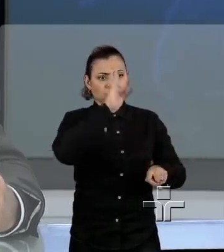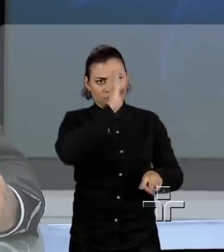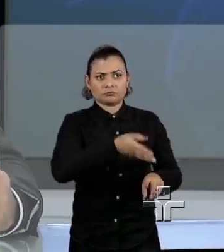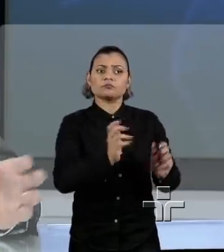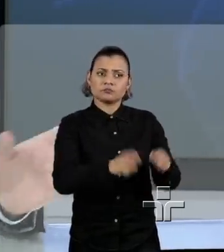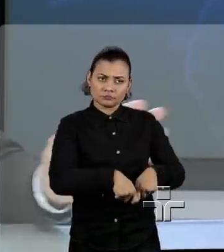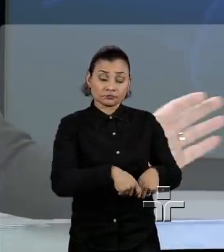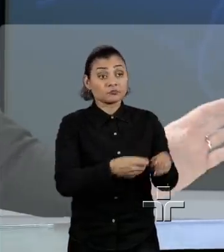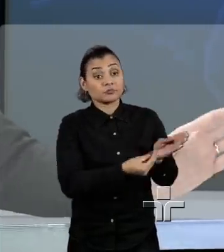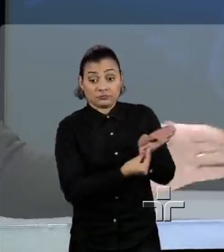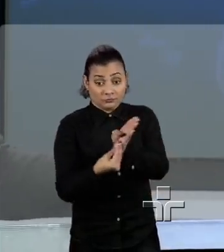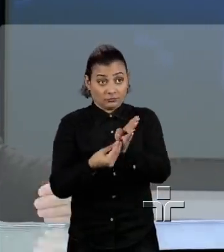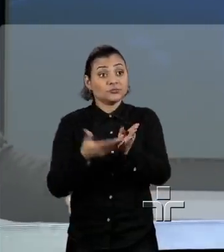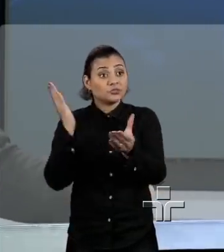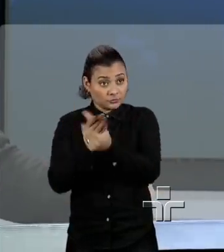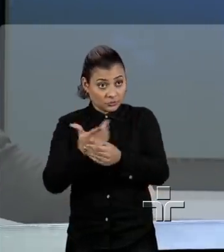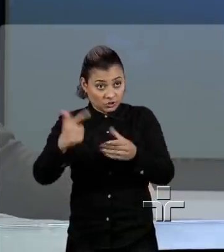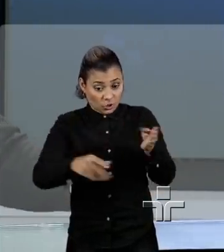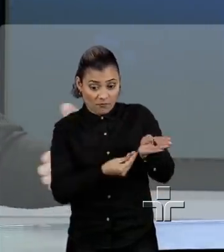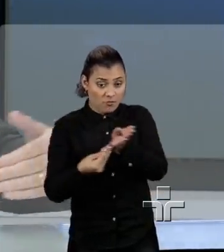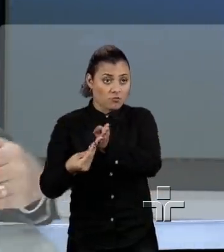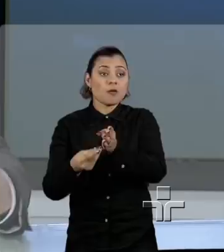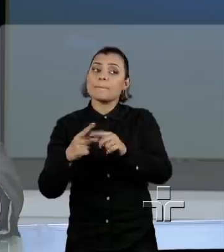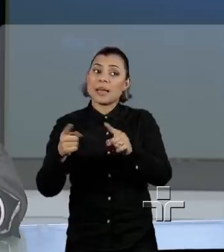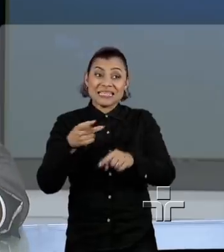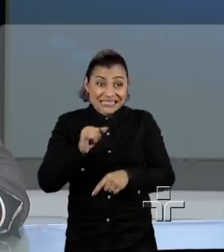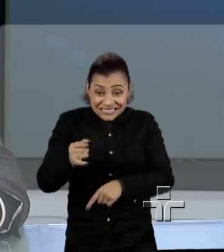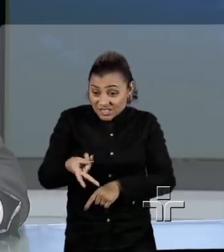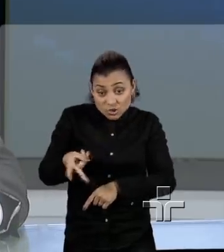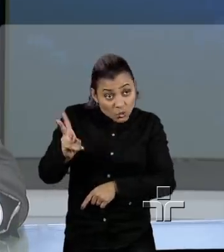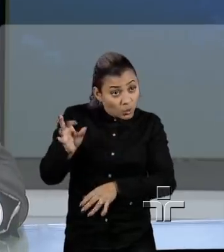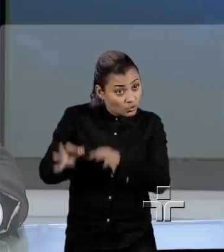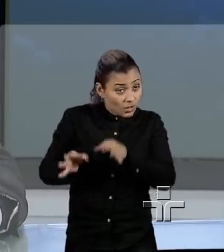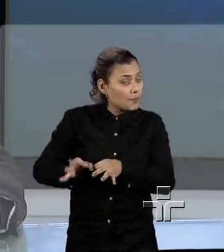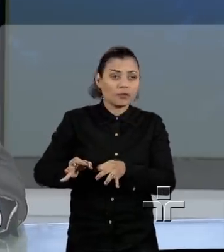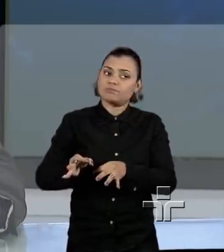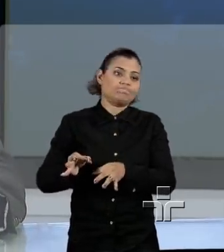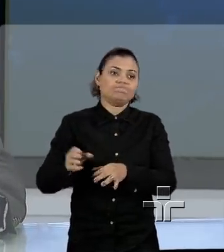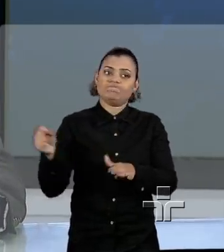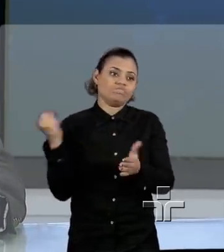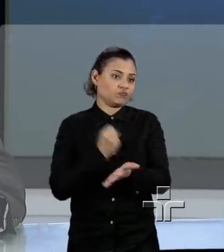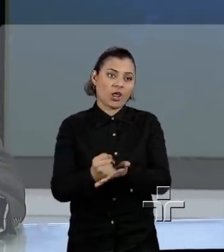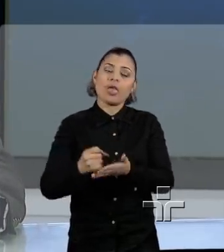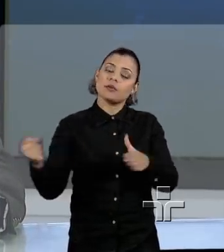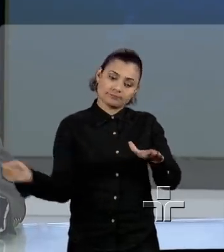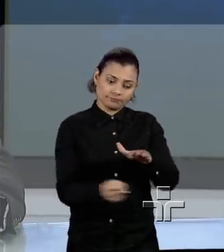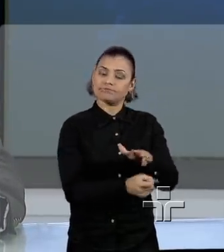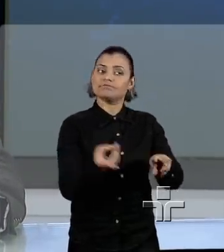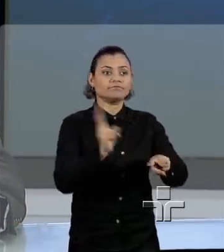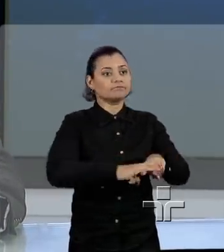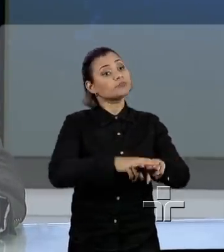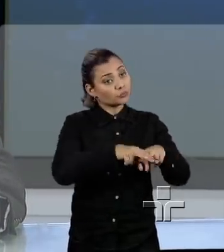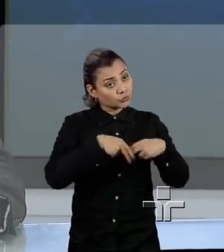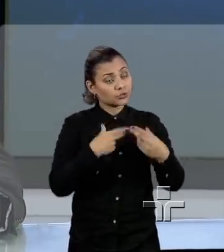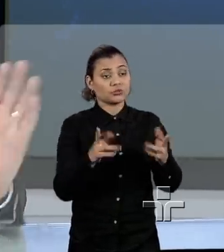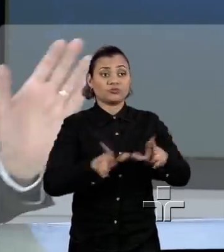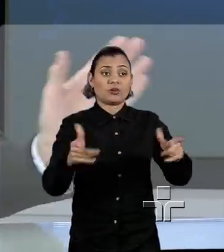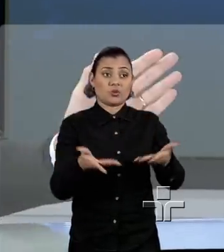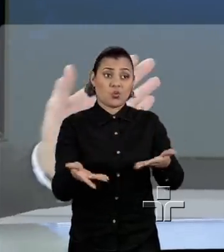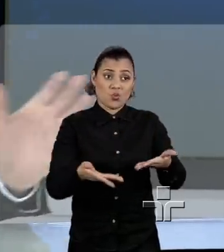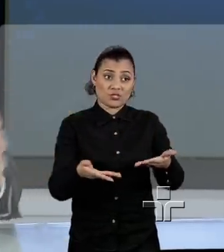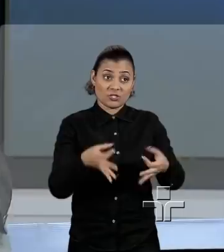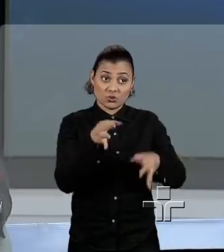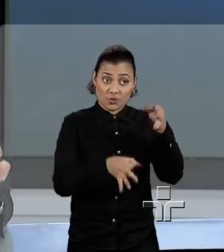Cabe, mas já com o mérito julgado e ele começando a cumprir a pena. Essa é a grande diferença que se quer discutir hoje. Porque o